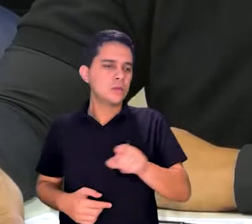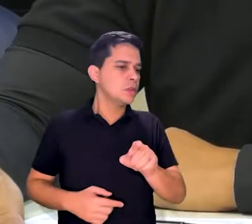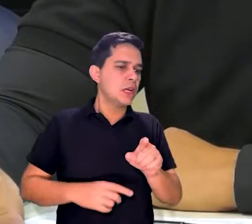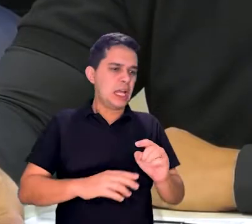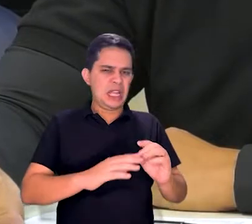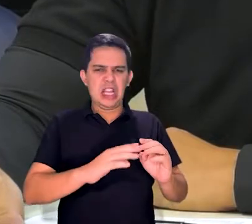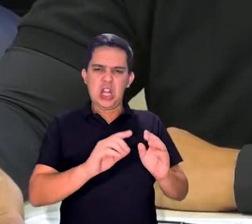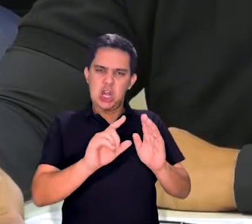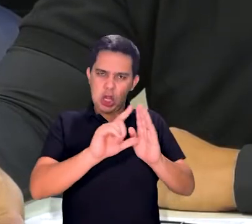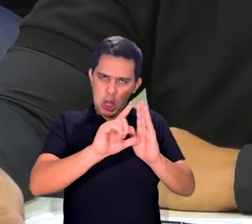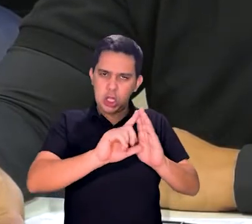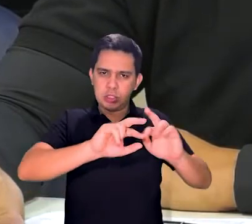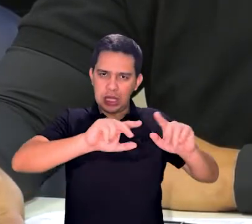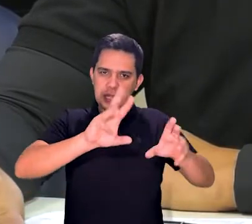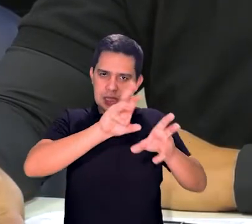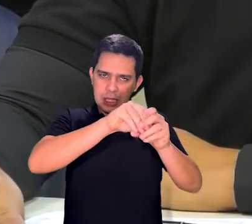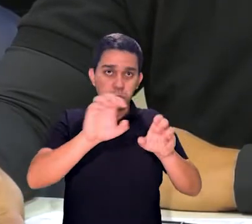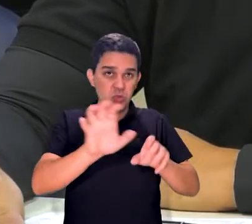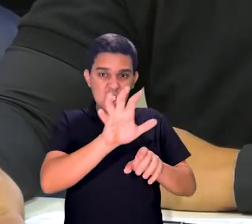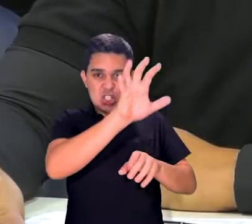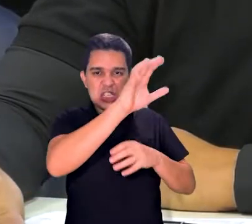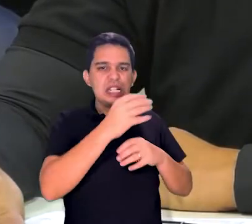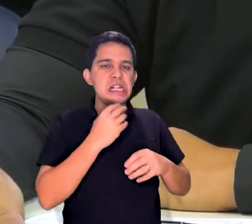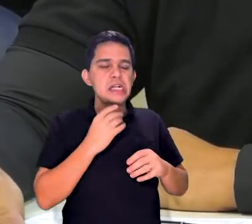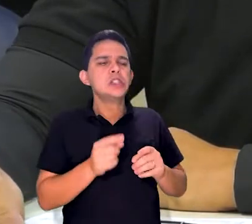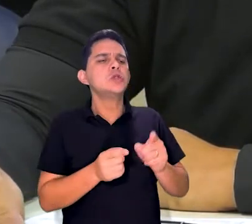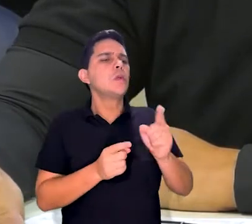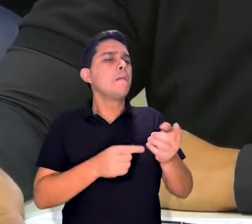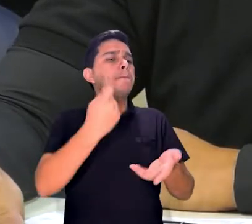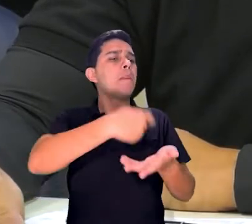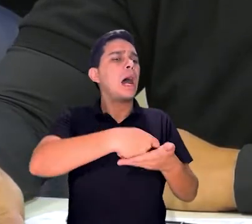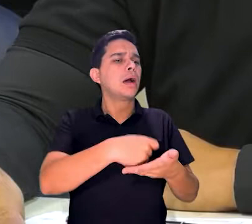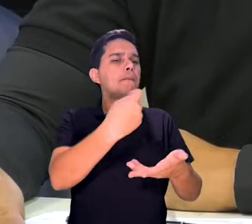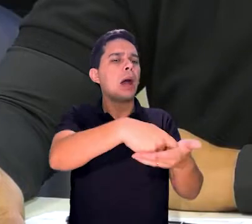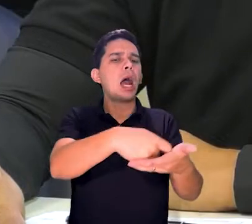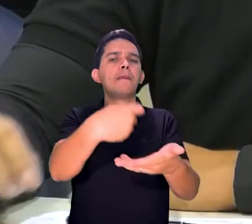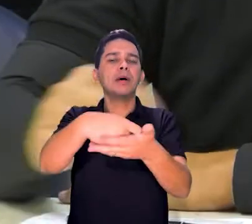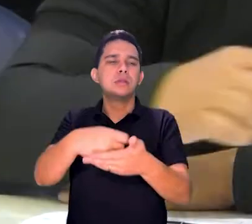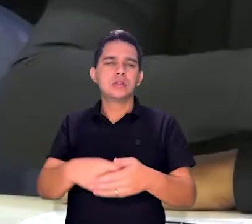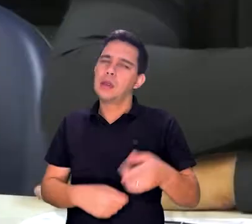pago, essas pessoas, esses denunciados,